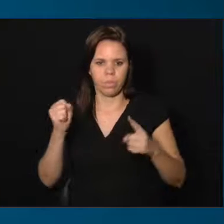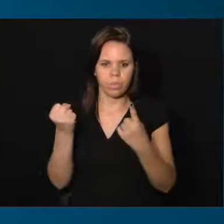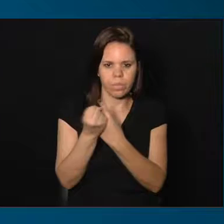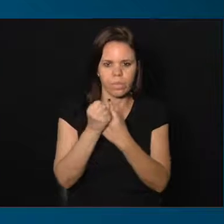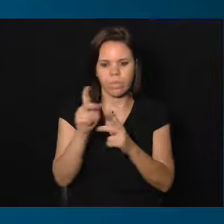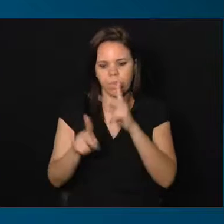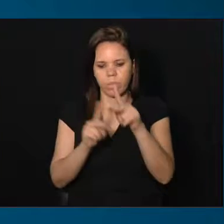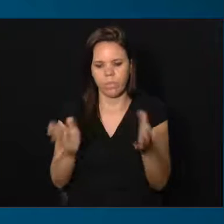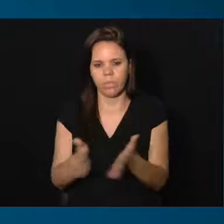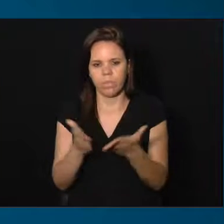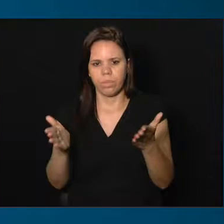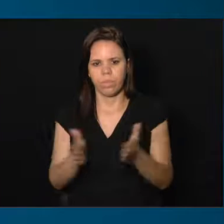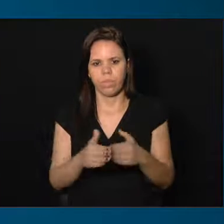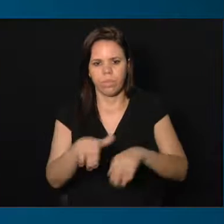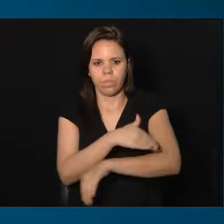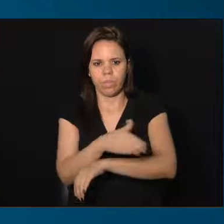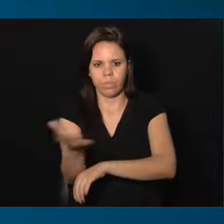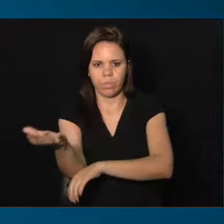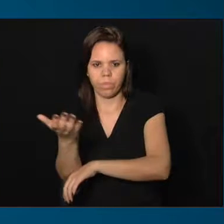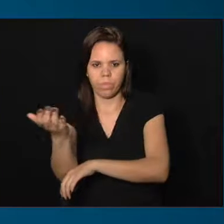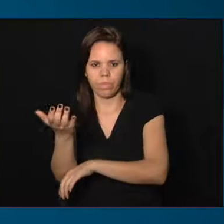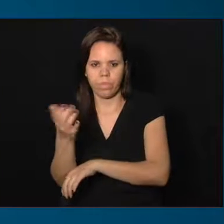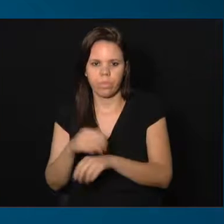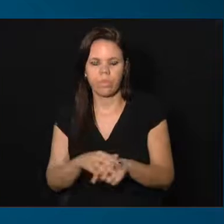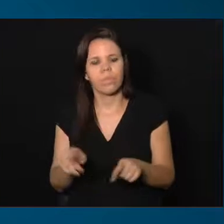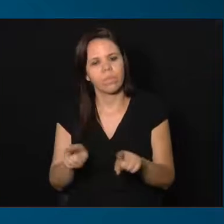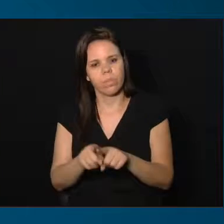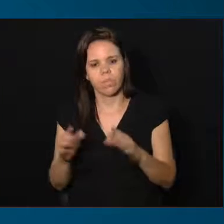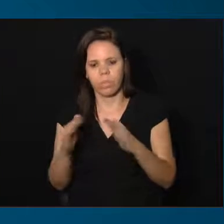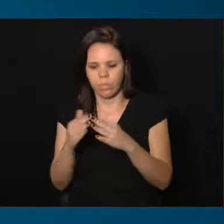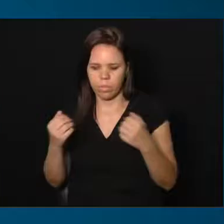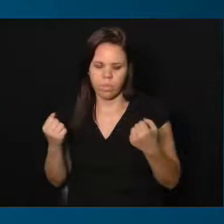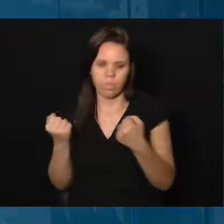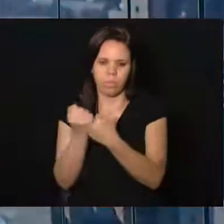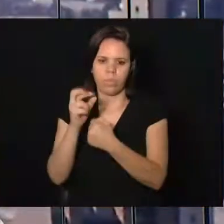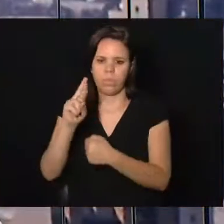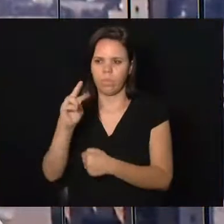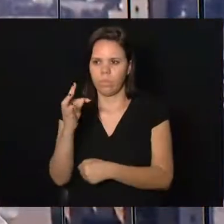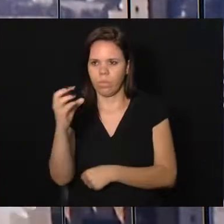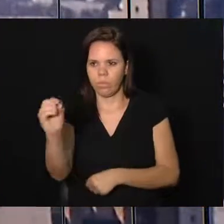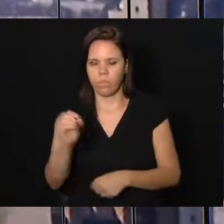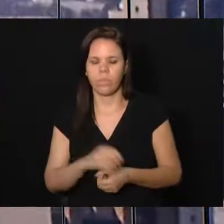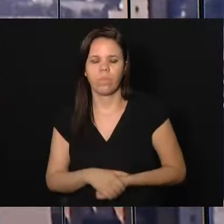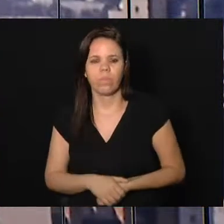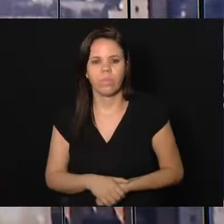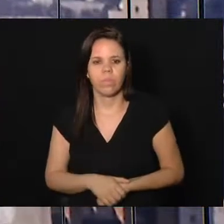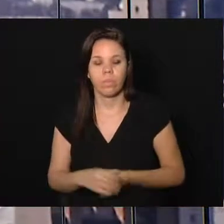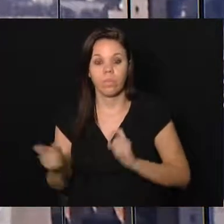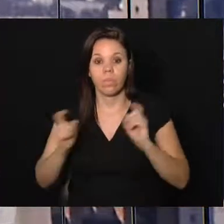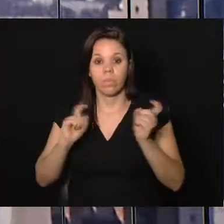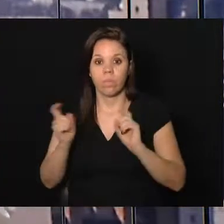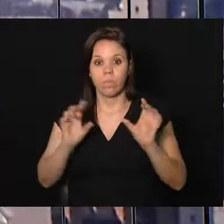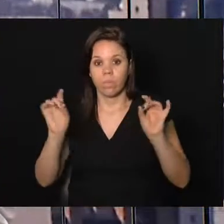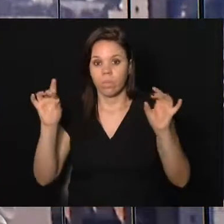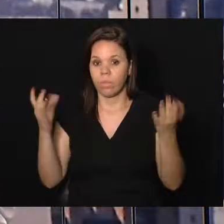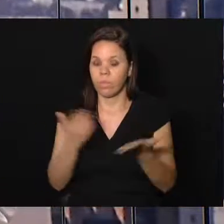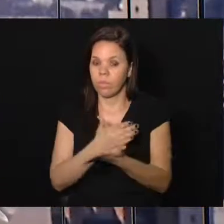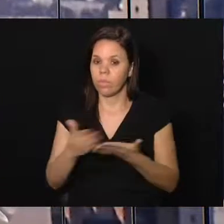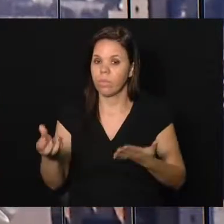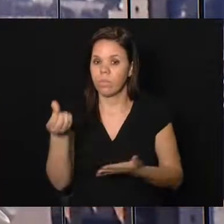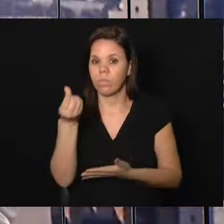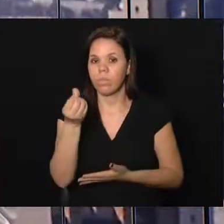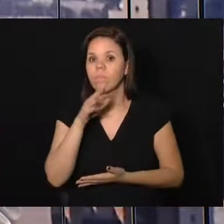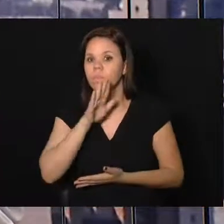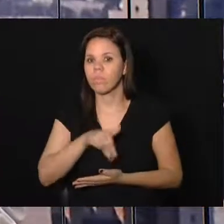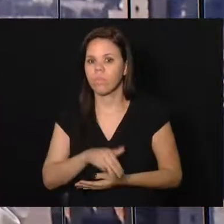menos favorecidos e moradores de rua, e também da Casa de Apoio Recanto Rotação. A reunião ordinária começa às 6